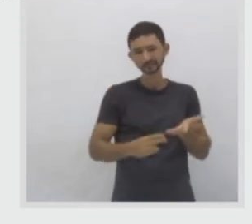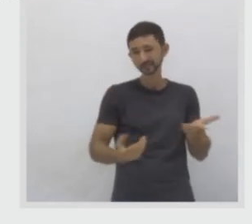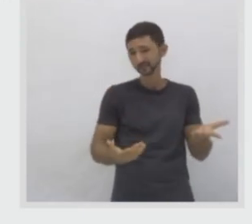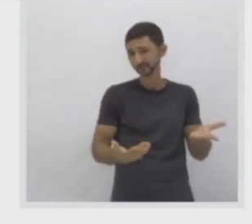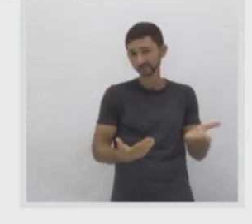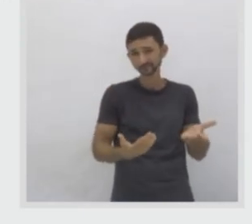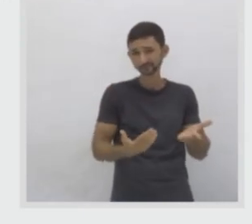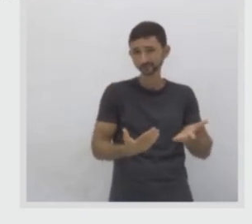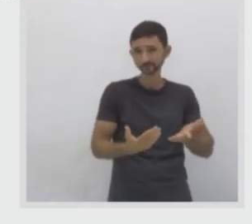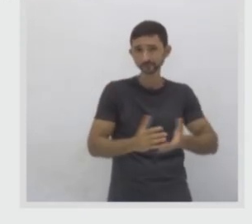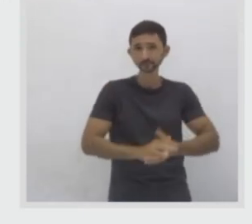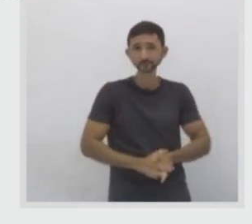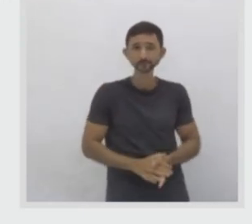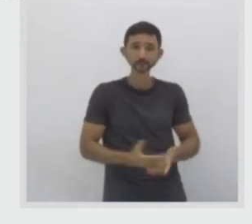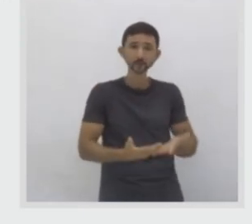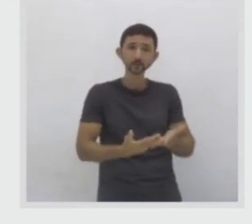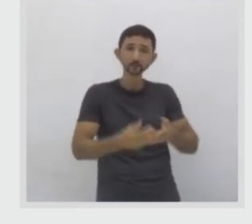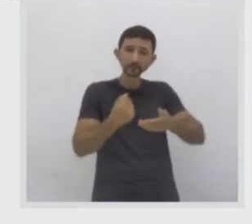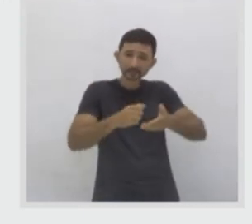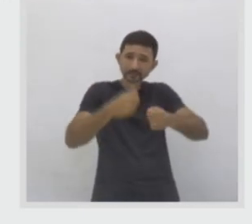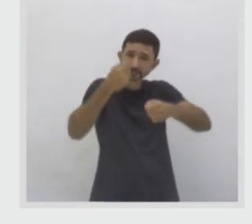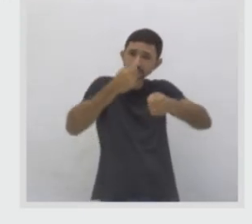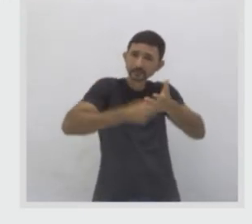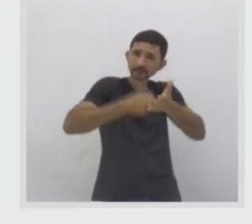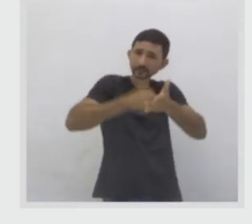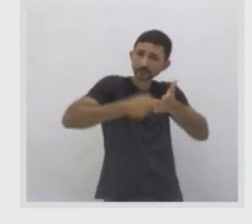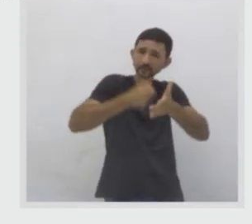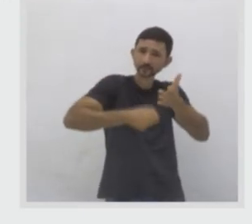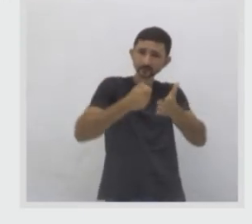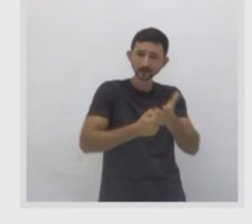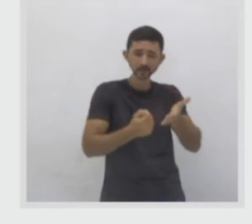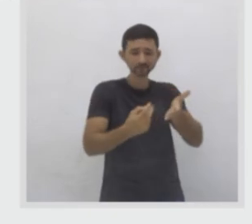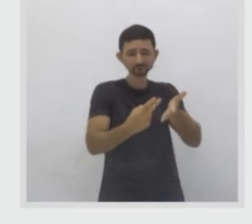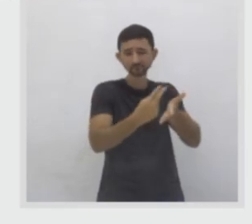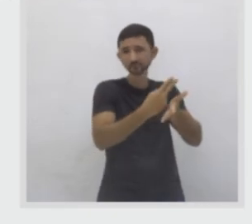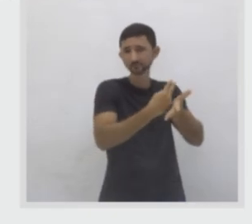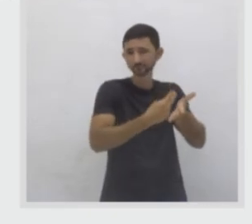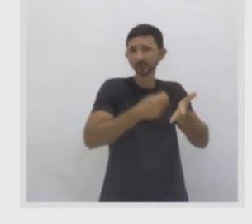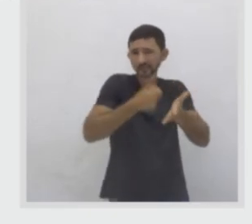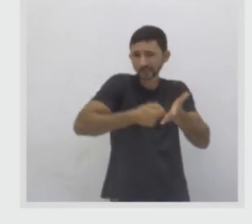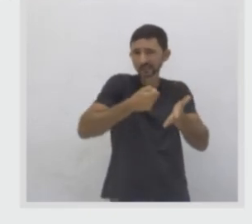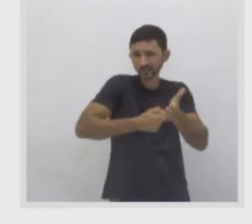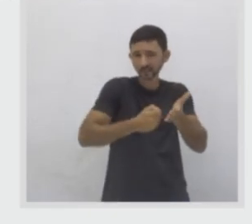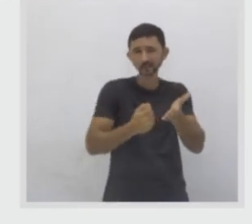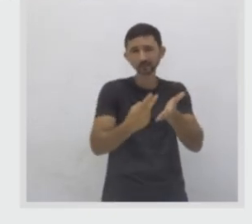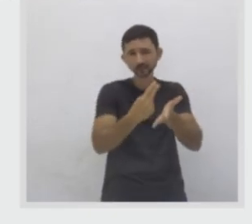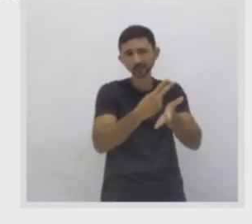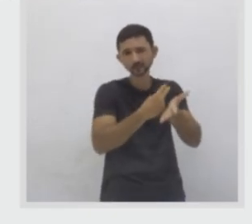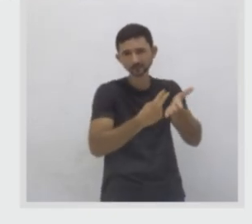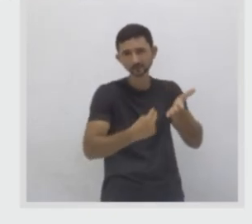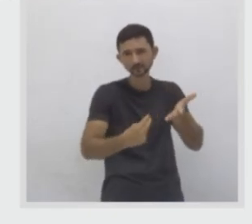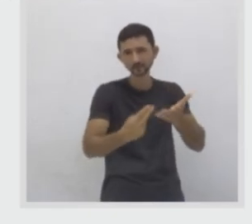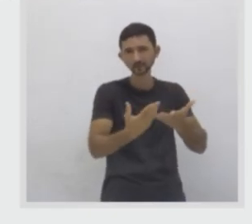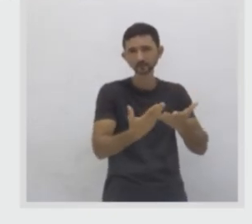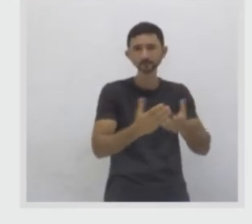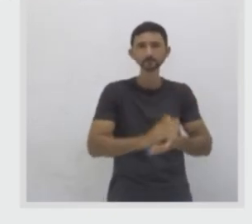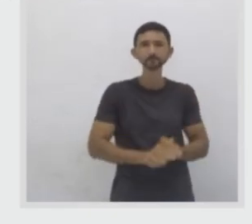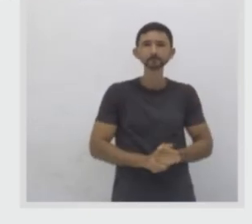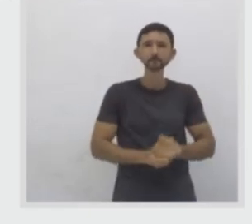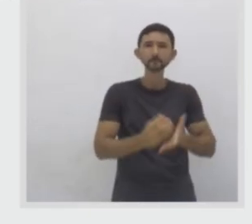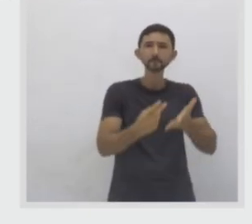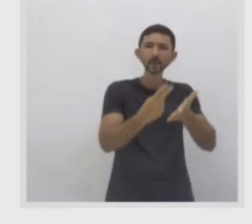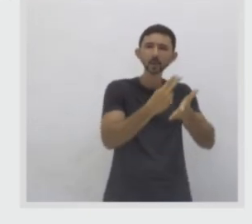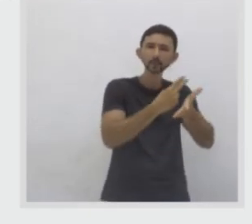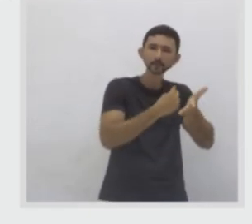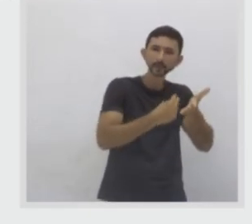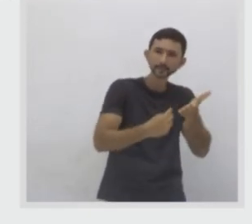isso é super normal. Mas você vai fazer um desenho conforme você sabe. O desenho, ele